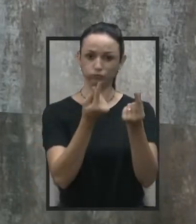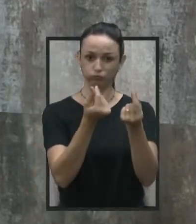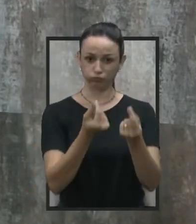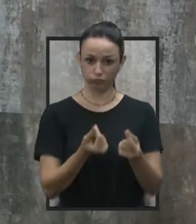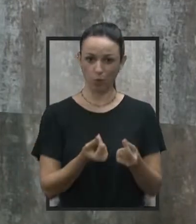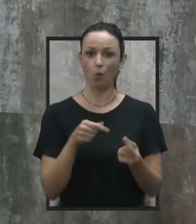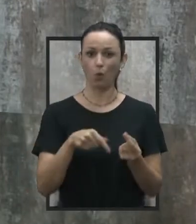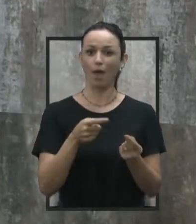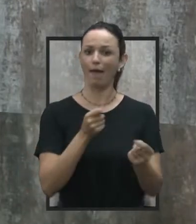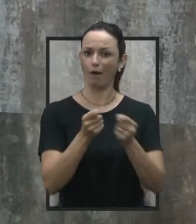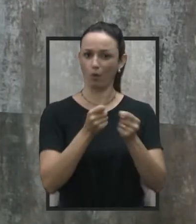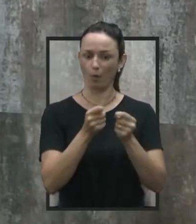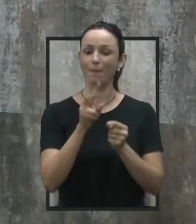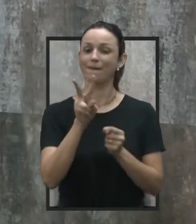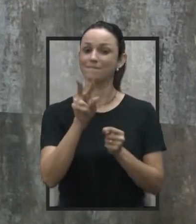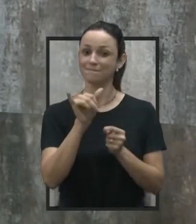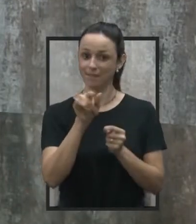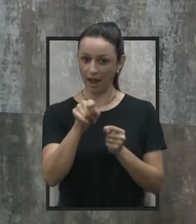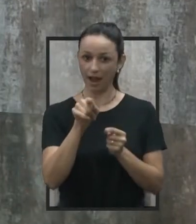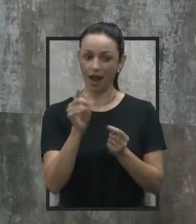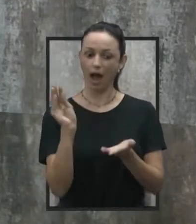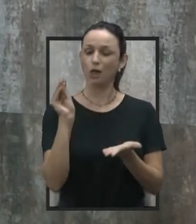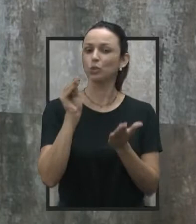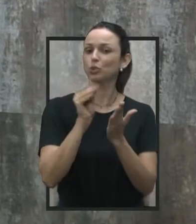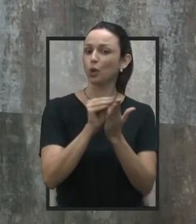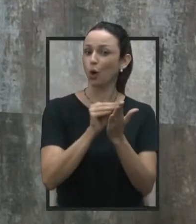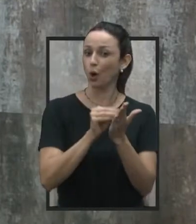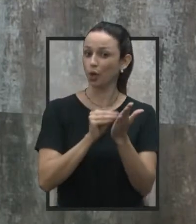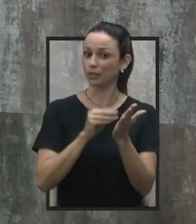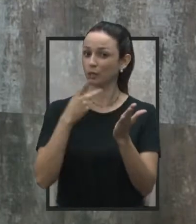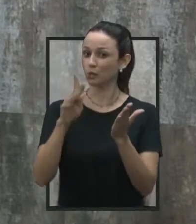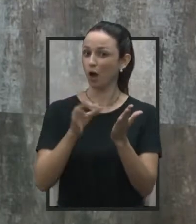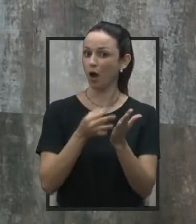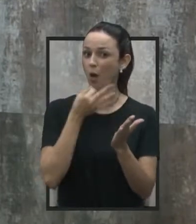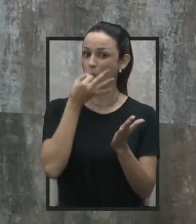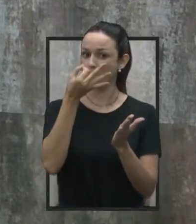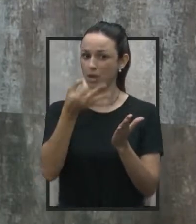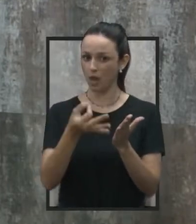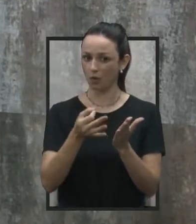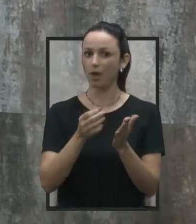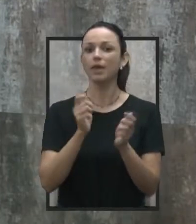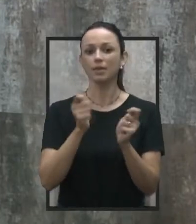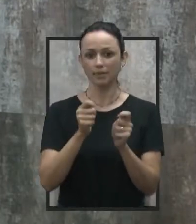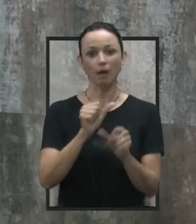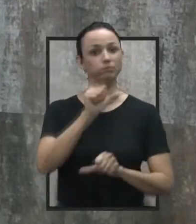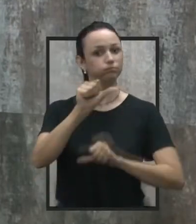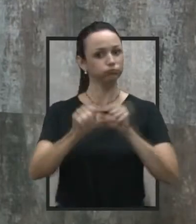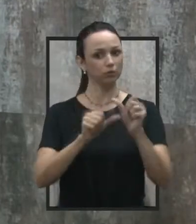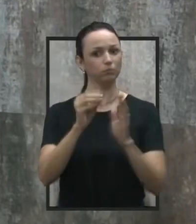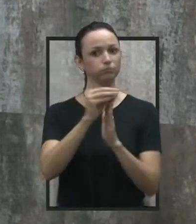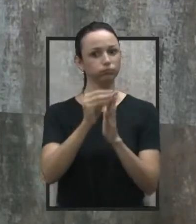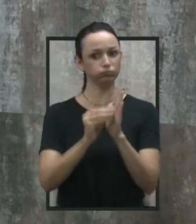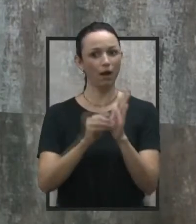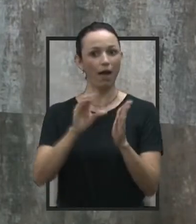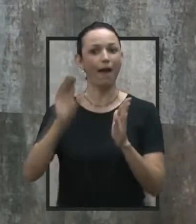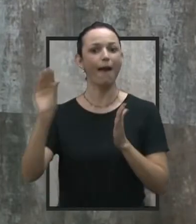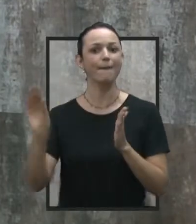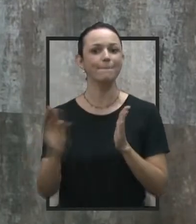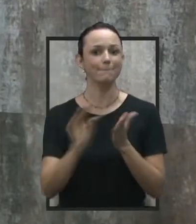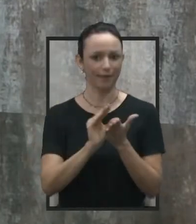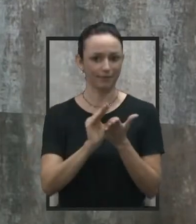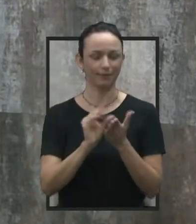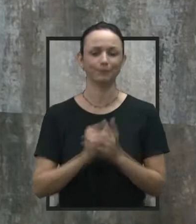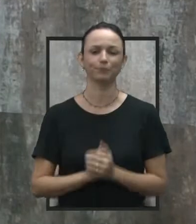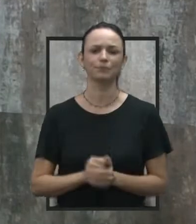Finanças, Orçamento e Economia vai anotar essas sugestões e, se for o caso, vai converter essas sugestões em